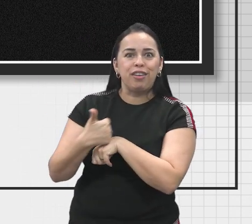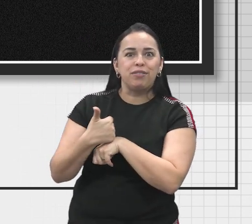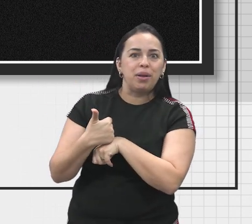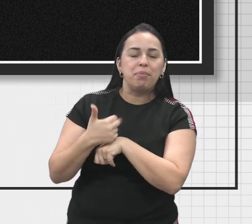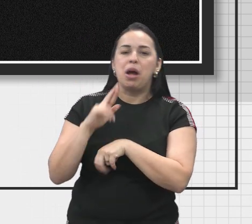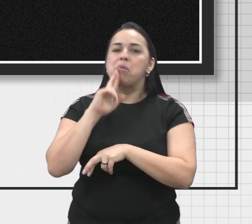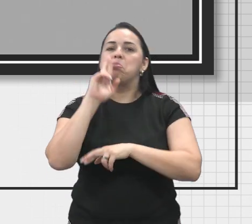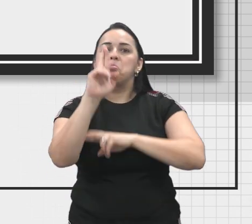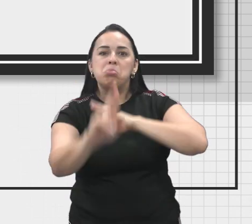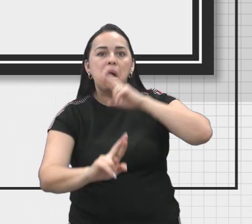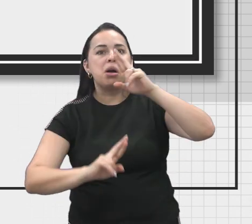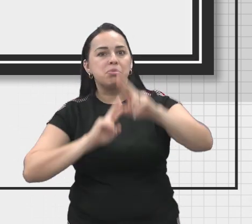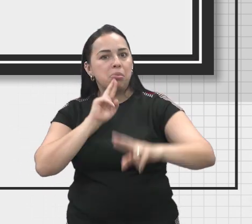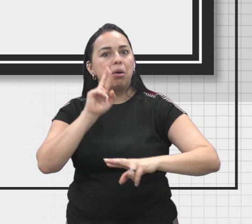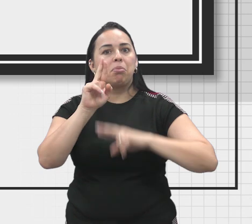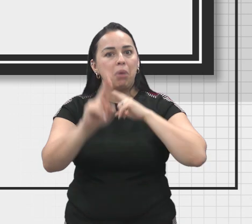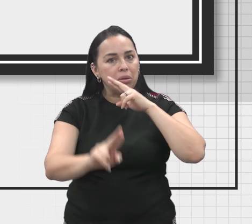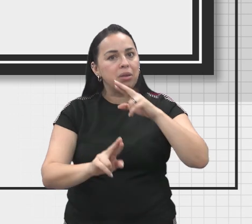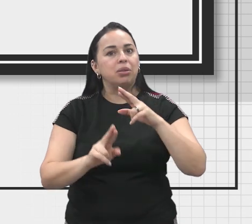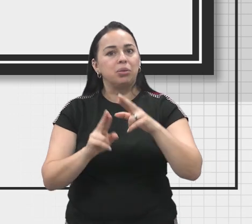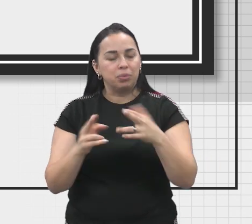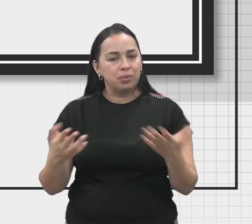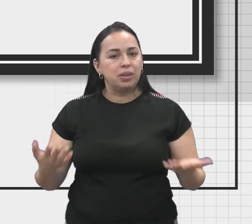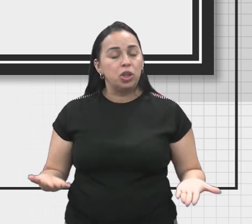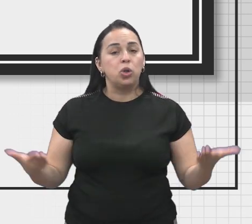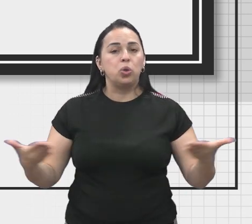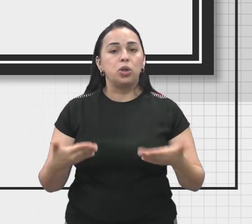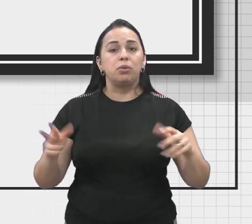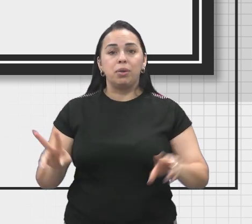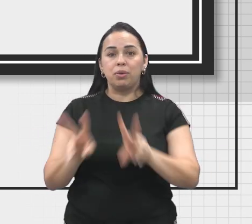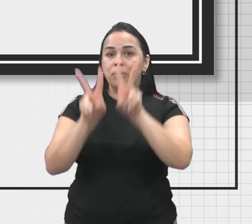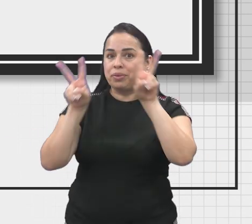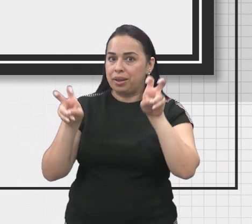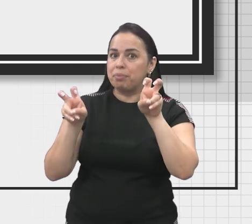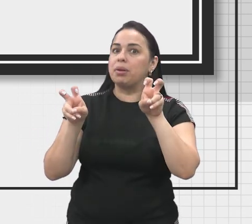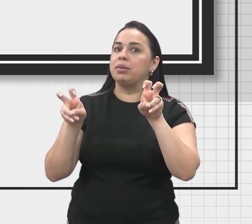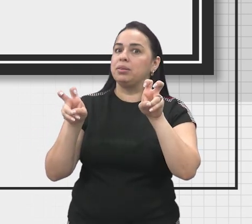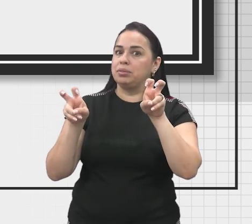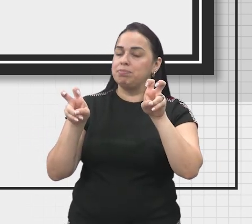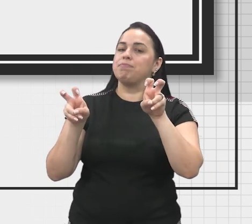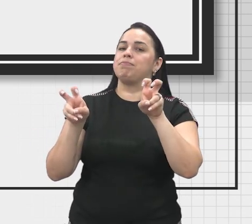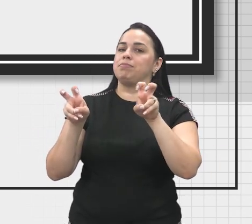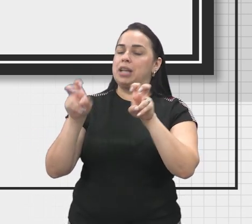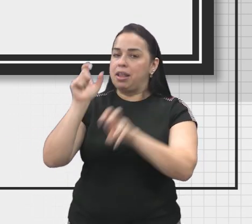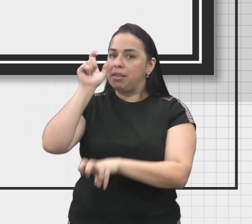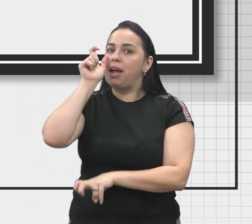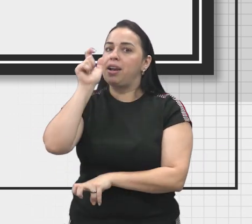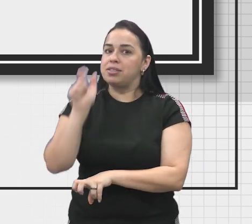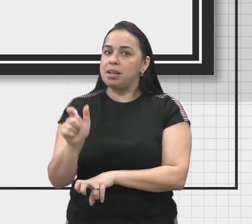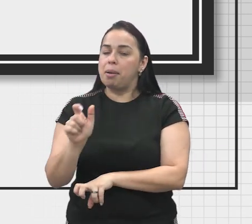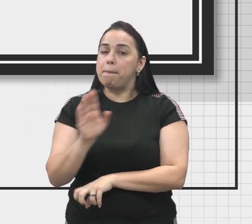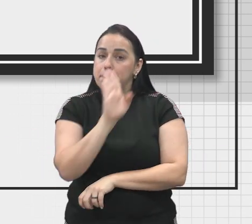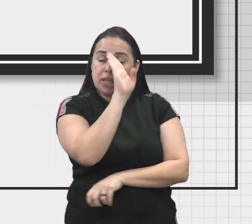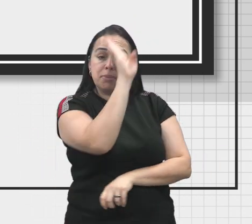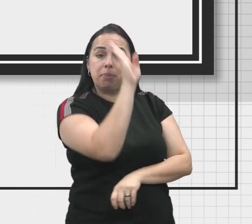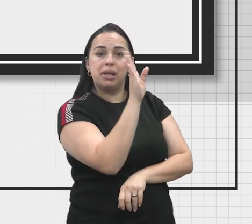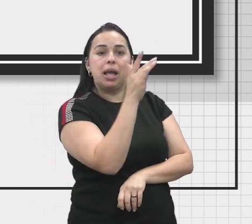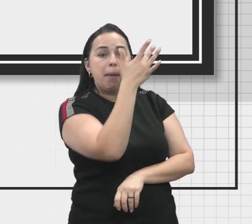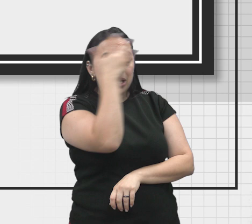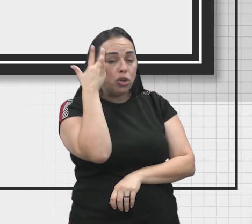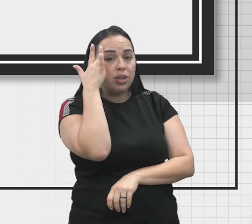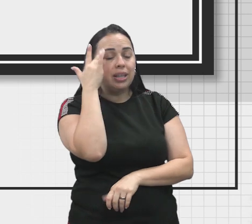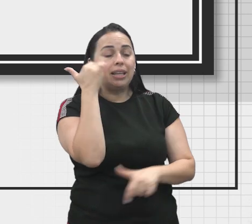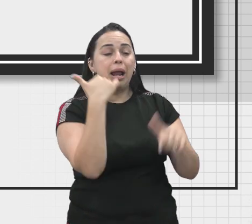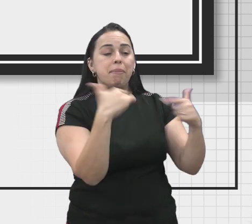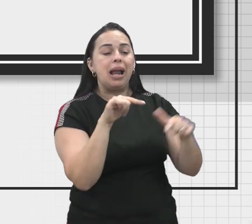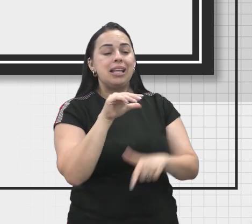para responder dúvidas comuns do universo jurídico. E hoje vamos falar sobre um tema que interessa principalmente a quem